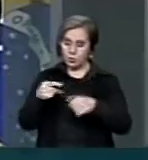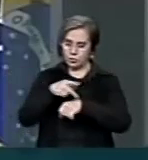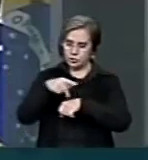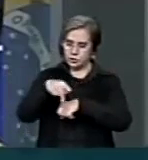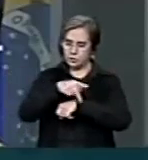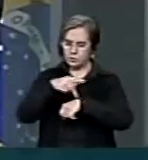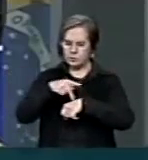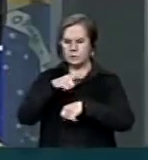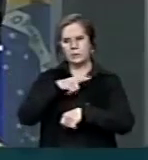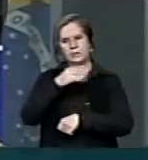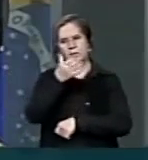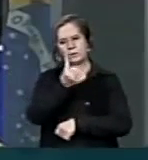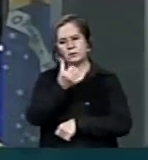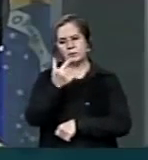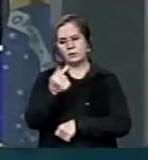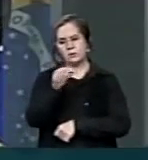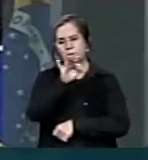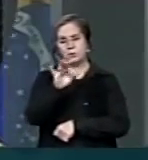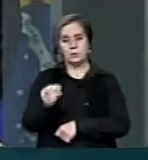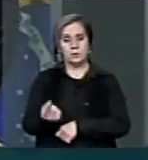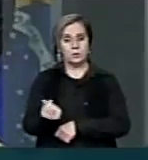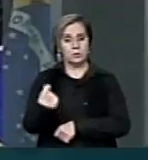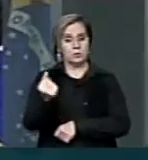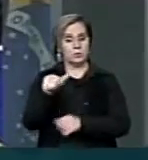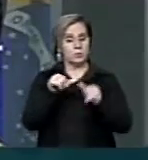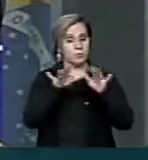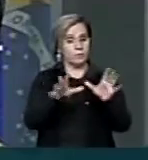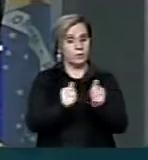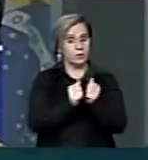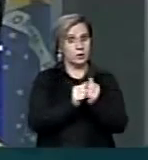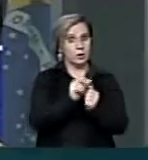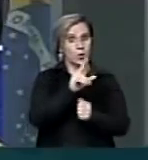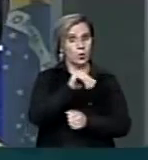torno de 67% do dinheiro fica com a União,